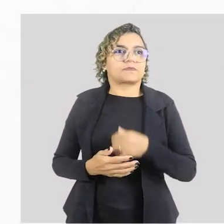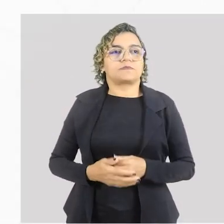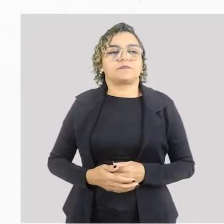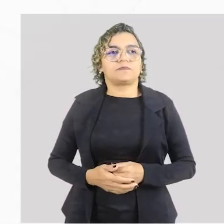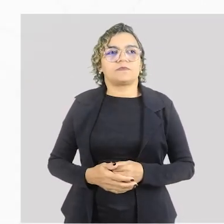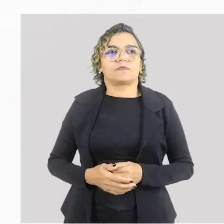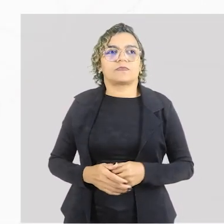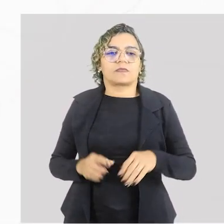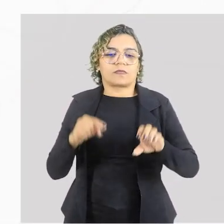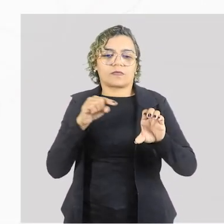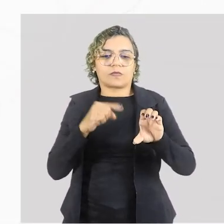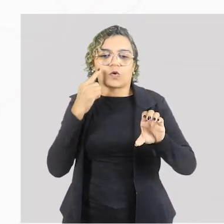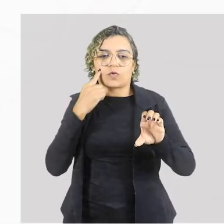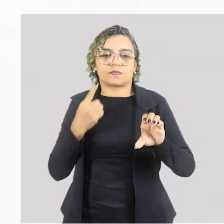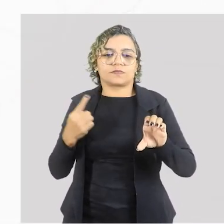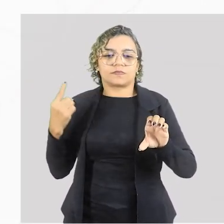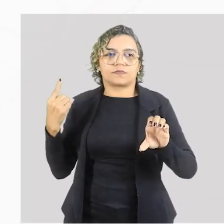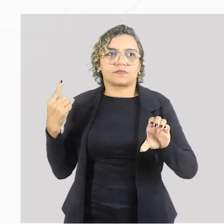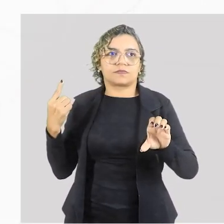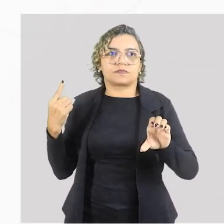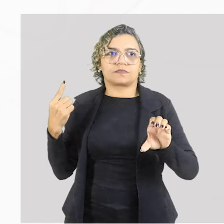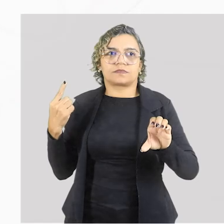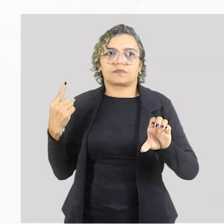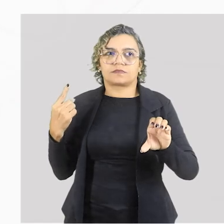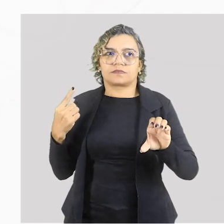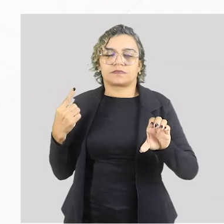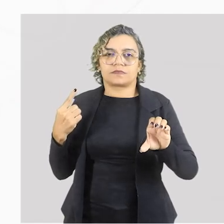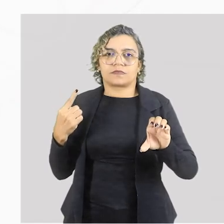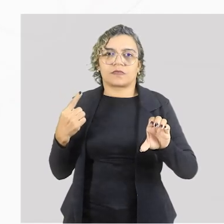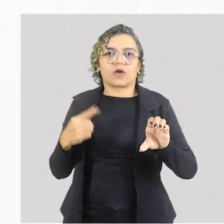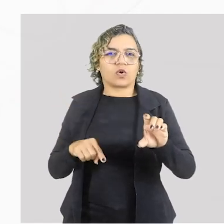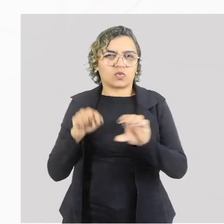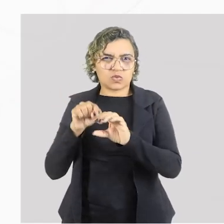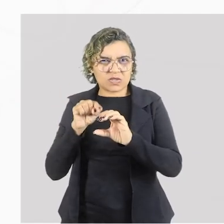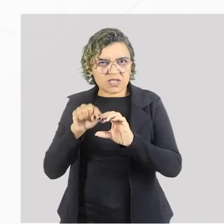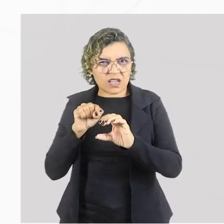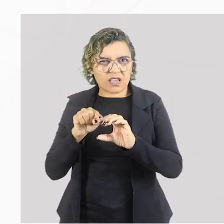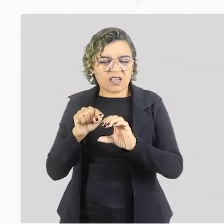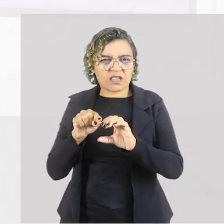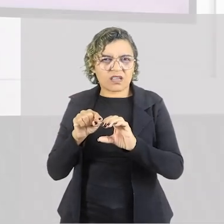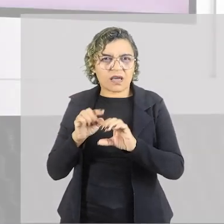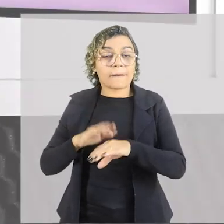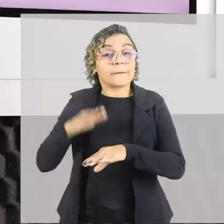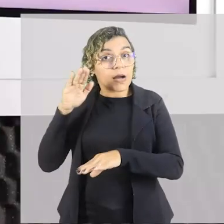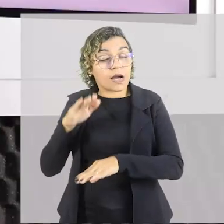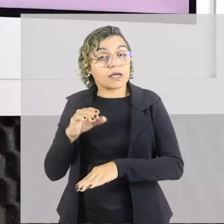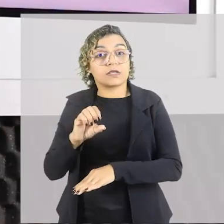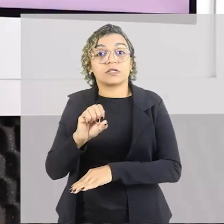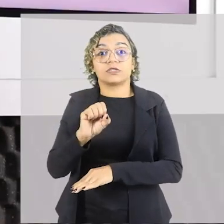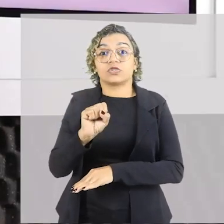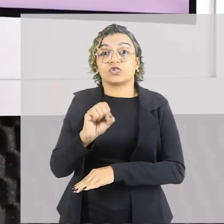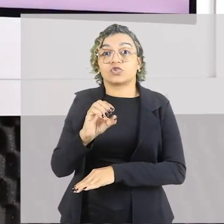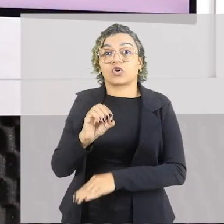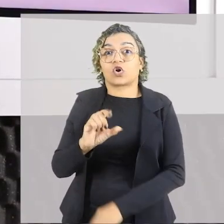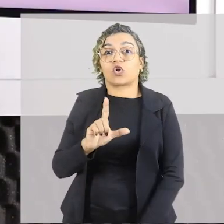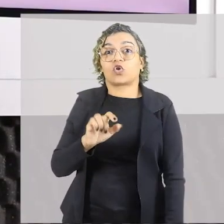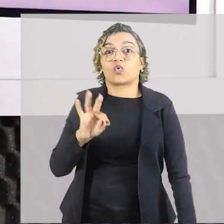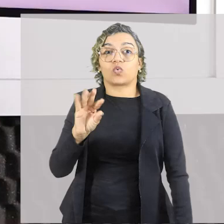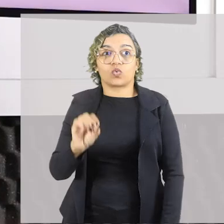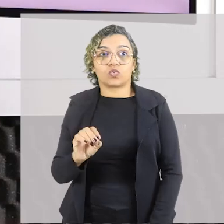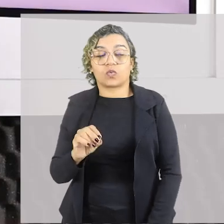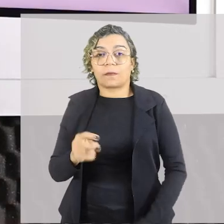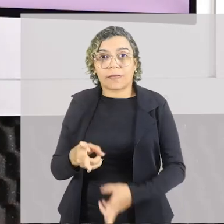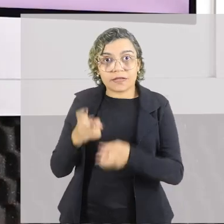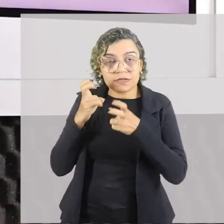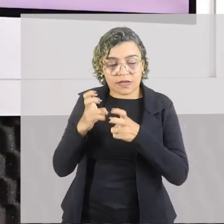O líquido C apresenta menor temperatura de ebulição. Gente, o líquido C, ó, é o que tem mais soluto, percebe? Percebe que o líquido